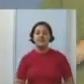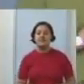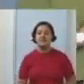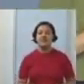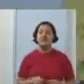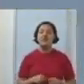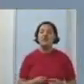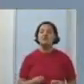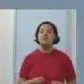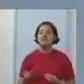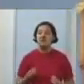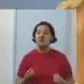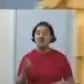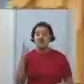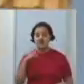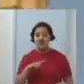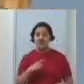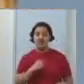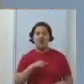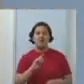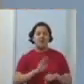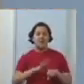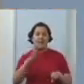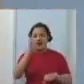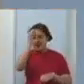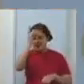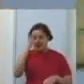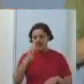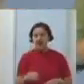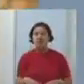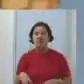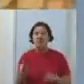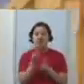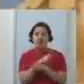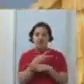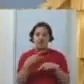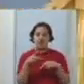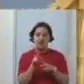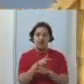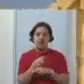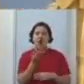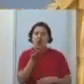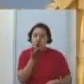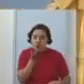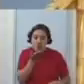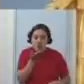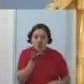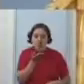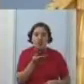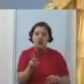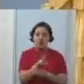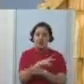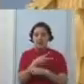Como ele veio, do jeito que ele veio, ele foi no mais fácil. Sopraram os ventos. O lobo soprou a